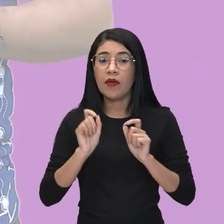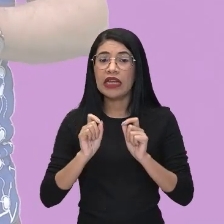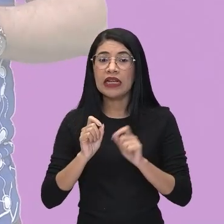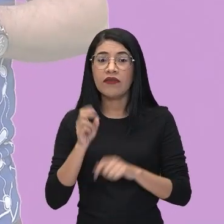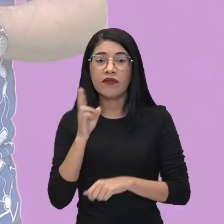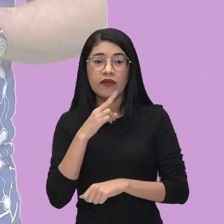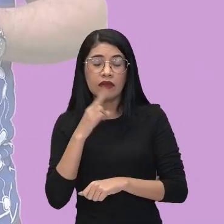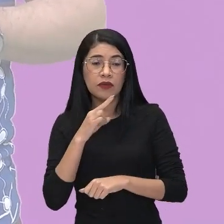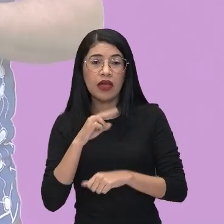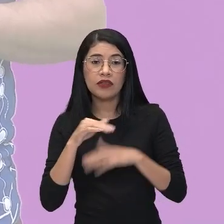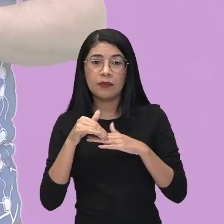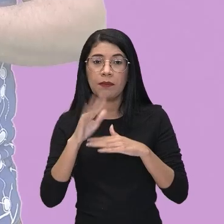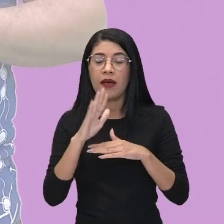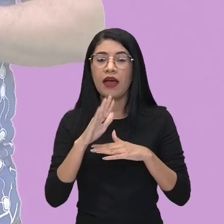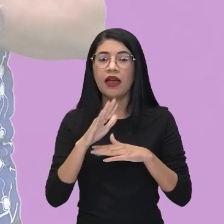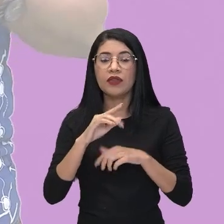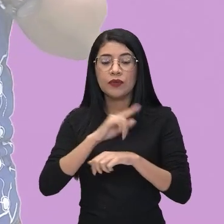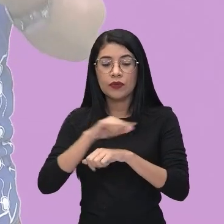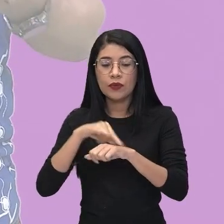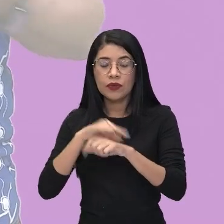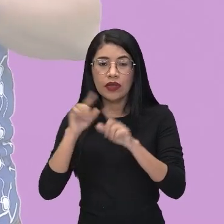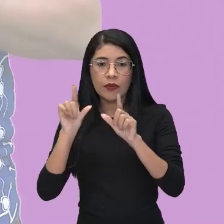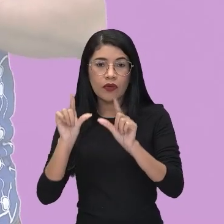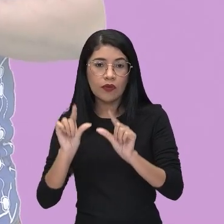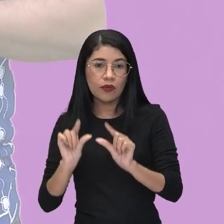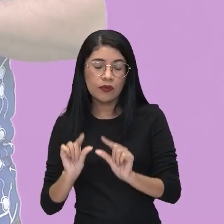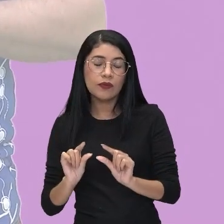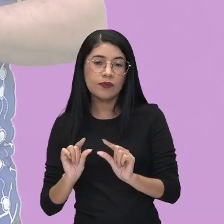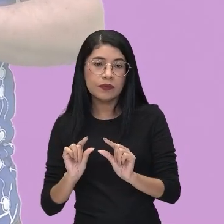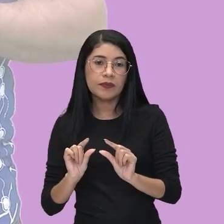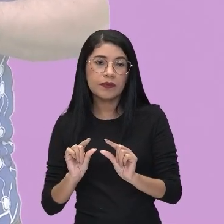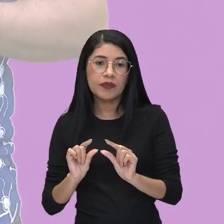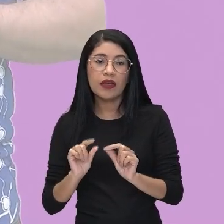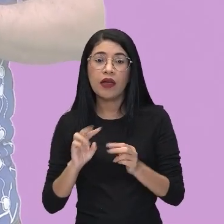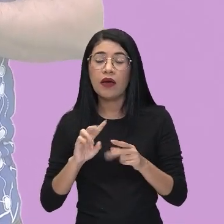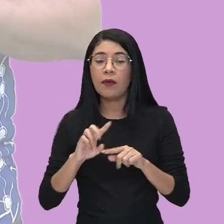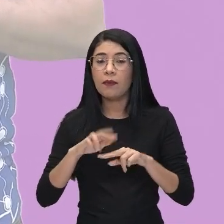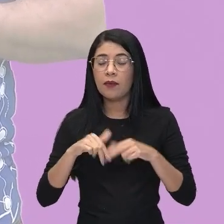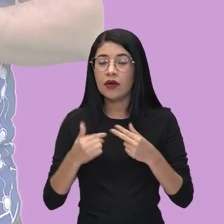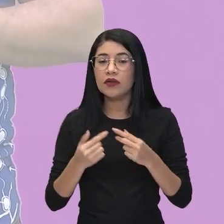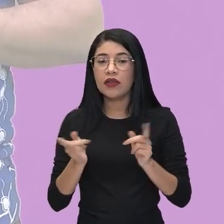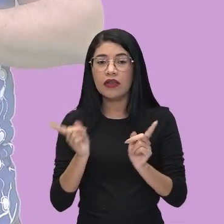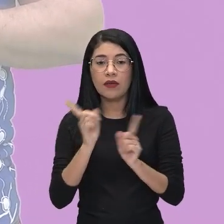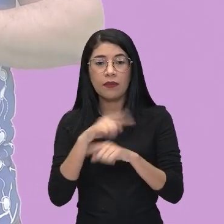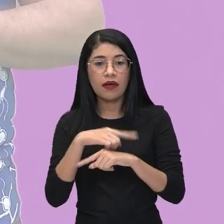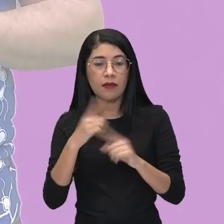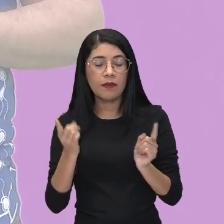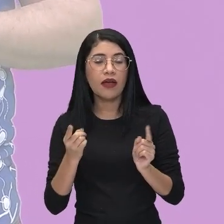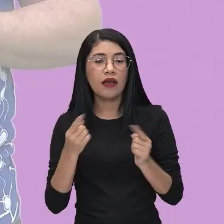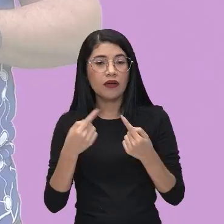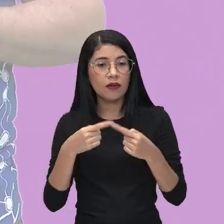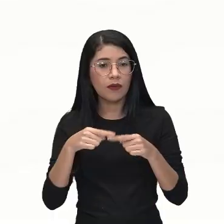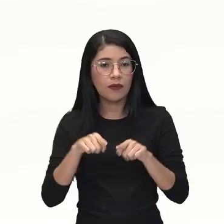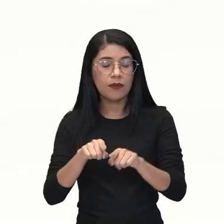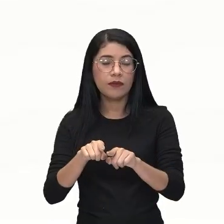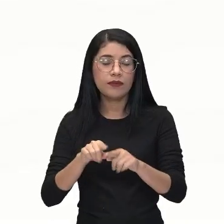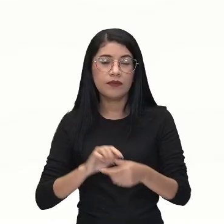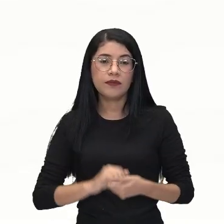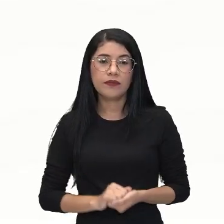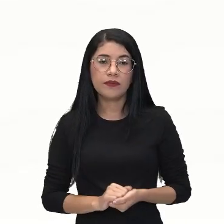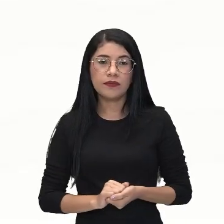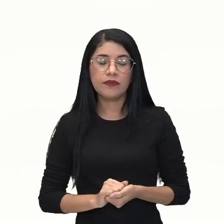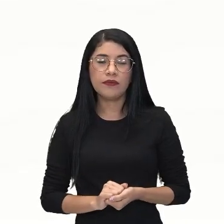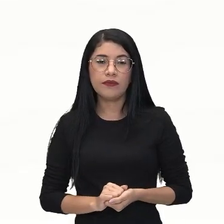velocidade, meu tempo diminui. É por isso que essas grandezas são inversamente proporcional. Vamos lá.